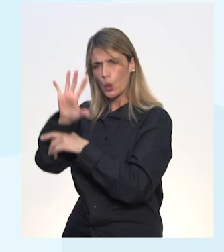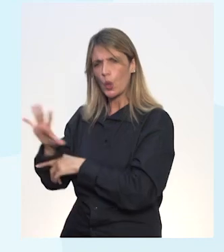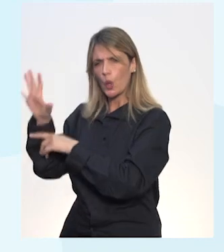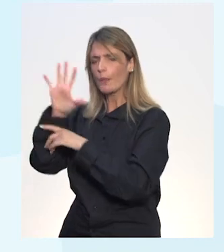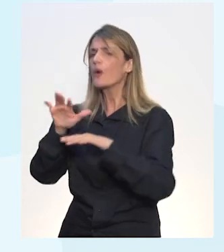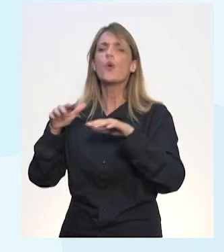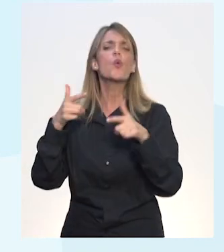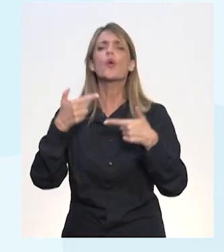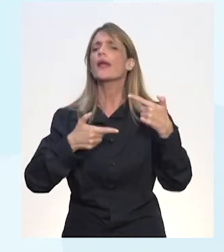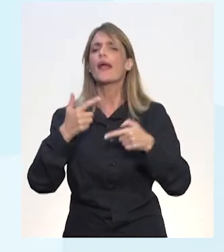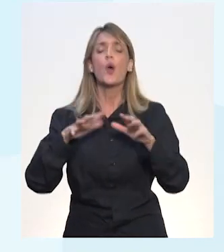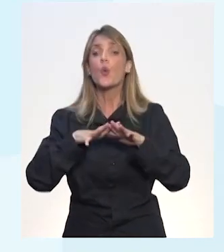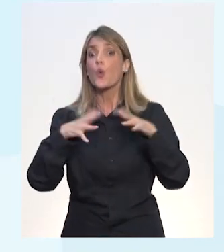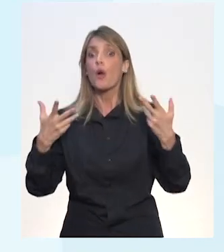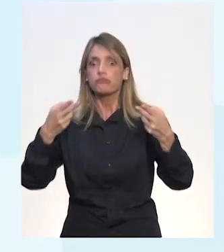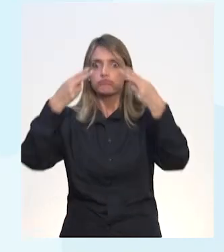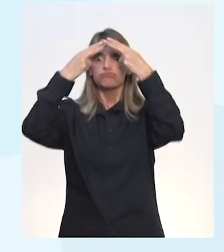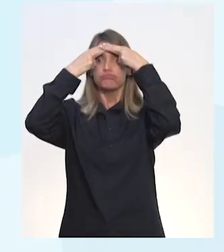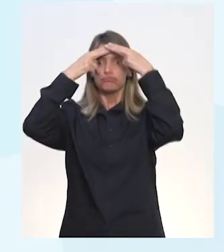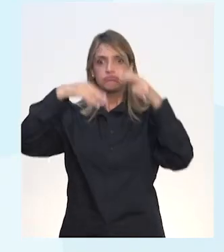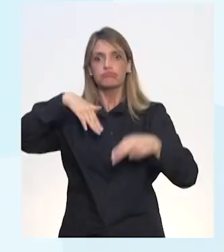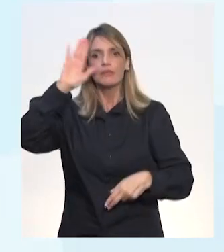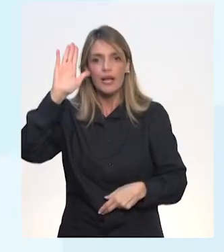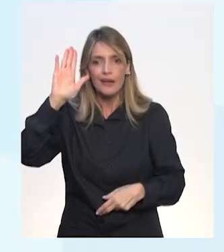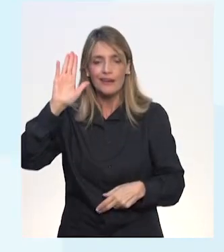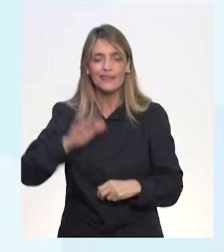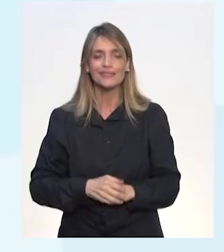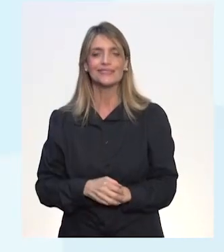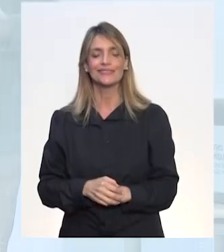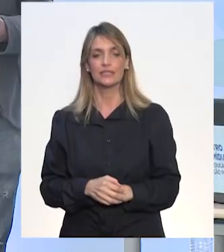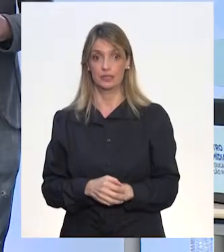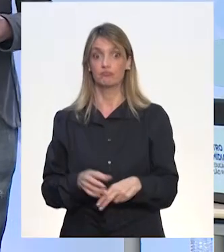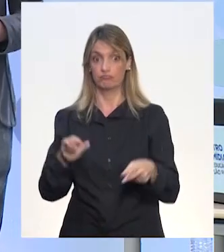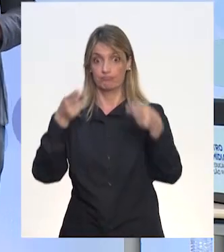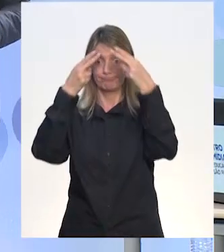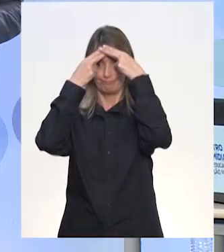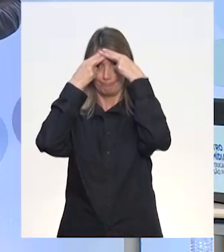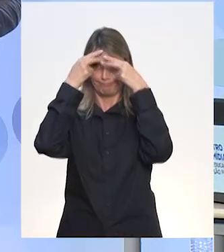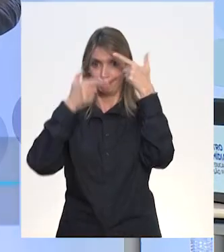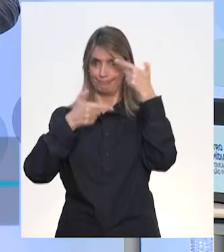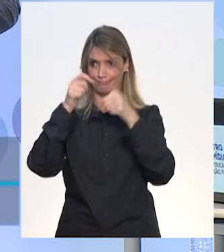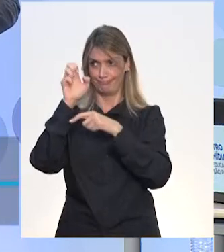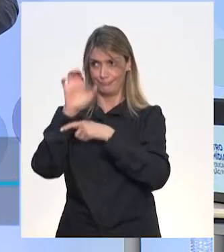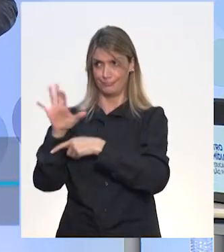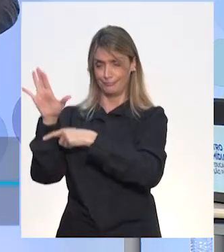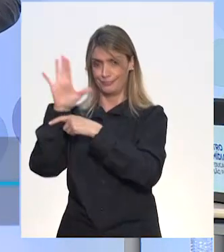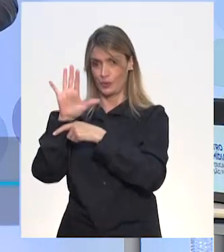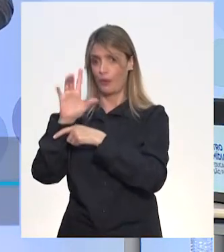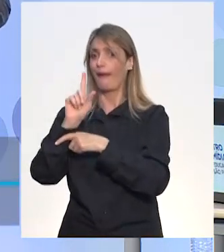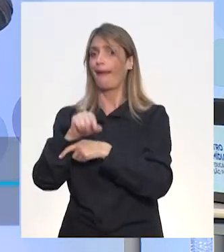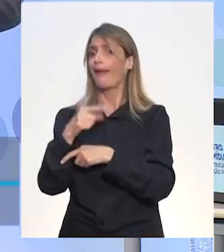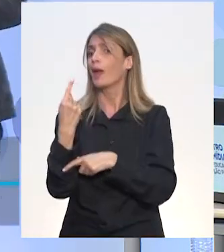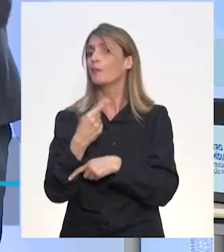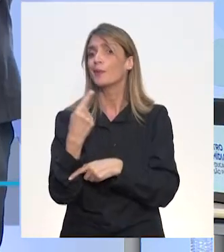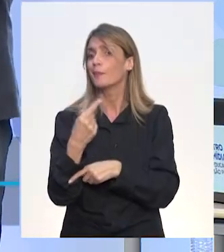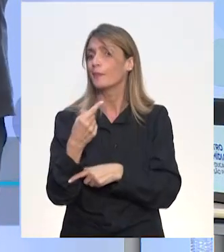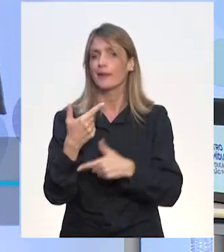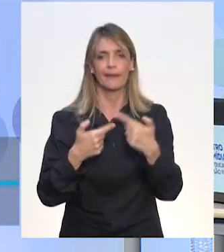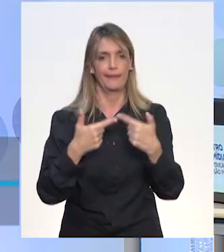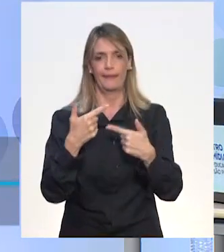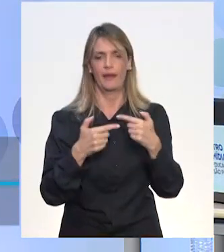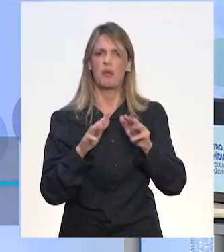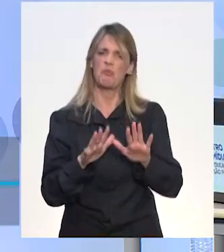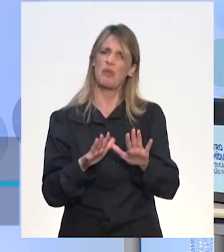tinha sido mais traumática. E a guerra que mais traumatizou os europeus foi a Primeira Guerra Mundial. Mas,